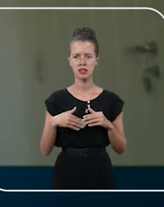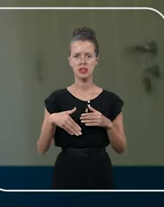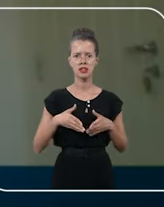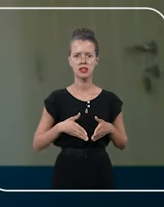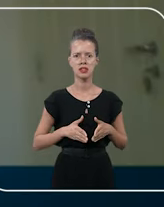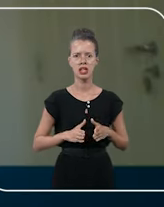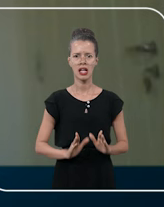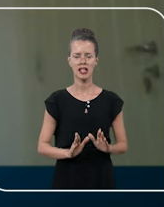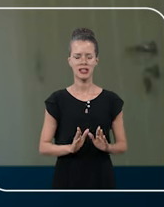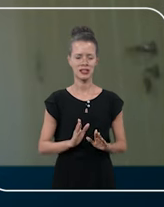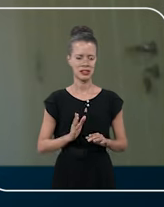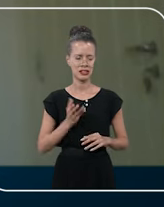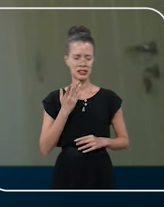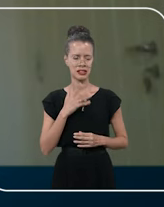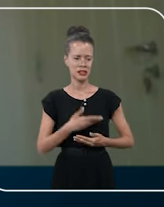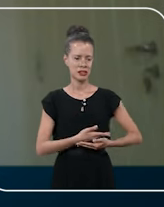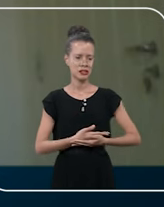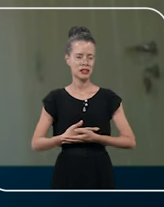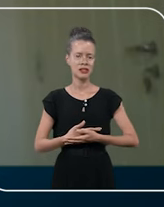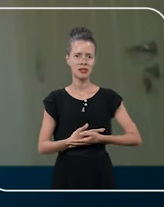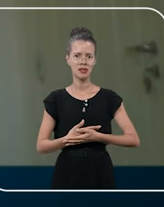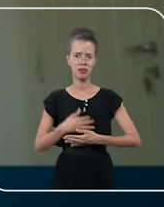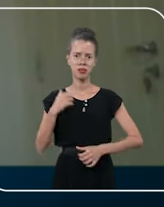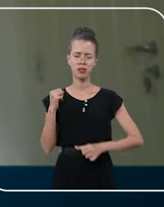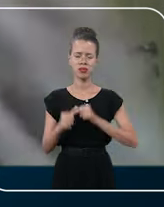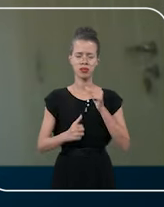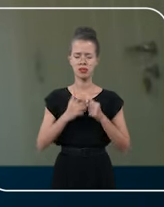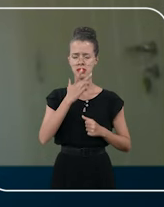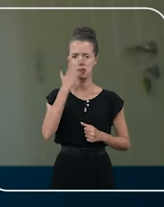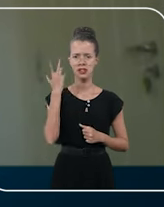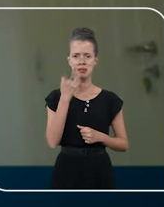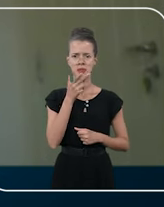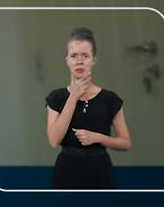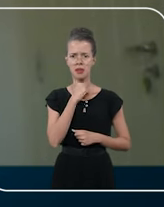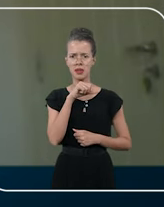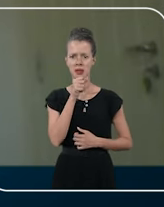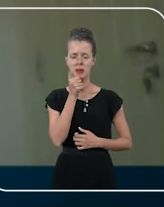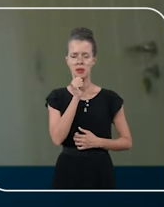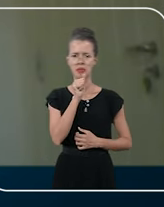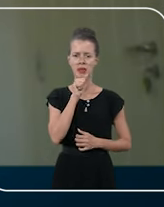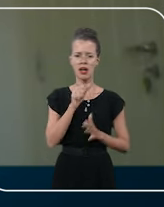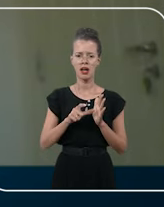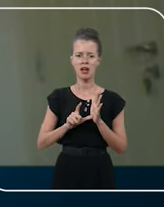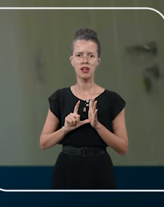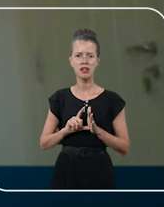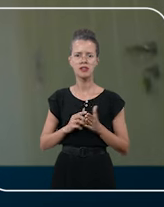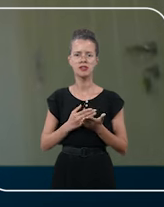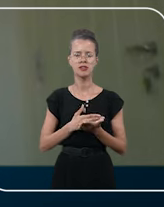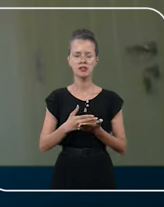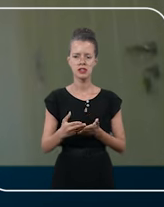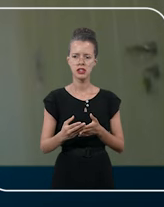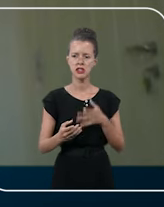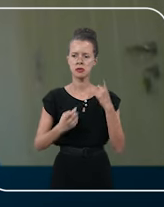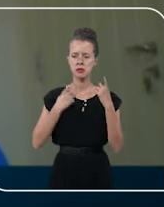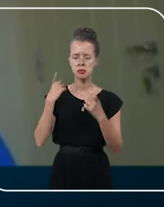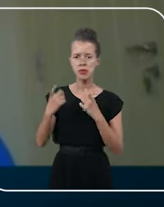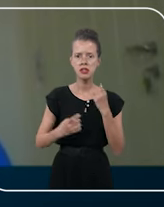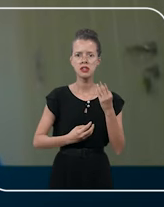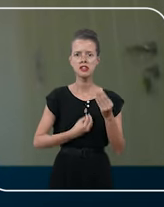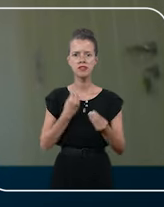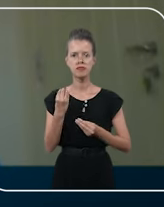muda completamente a vida dos pais. Então, os pais eles já têm que começar a buscar ali formas de